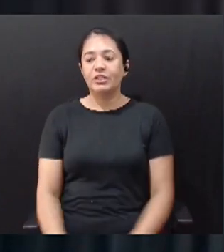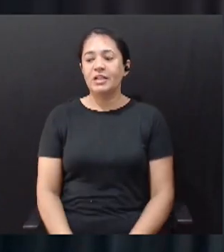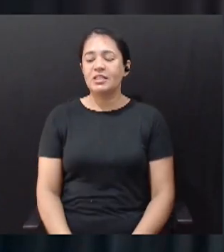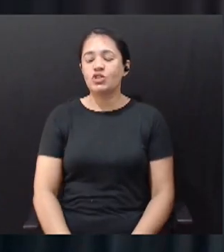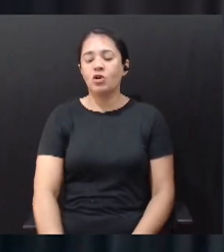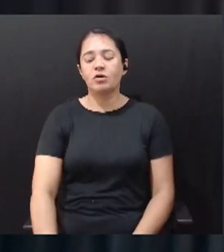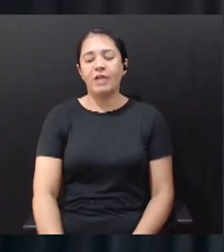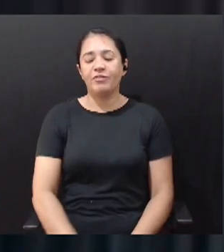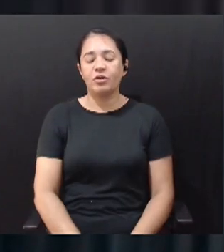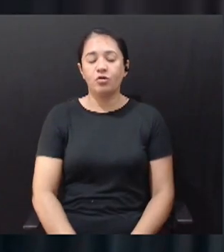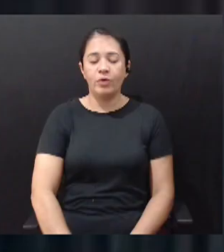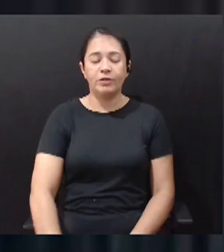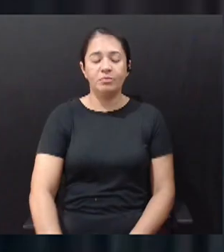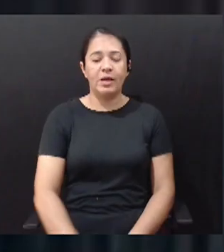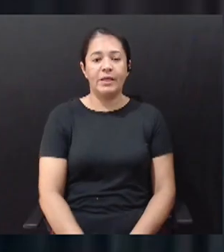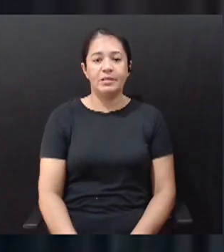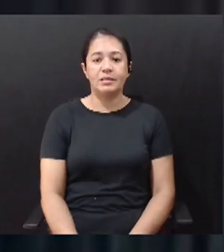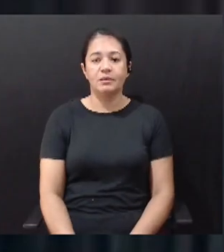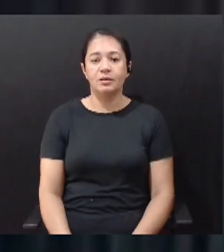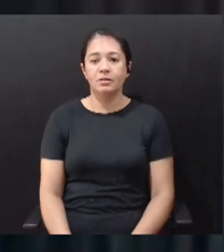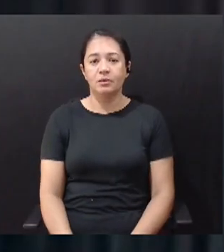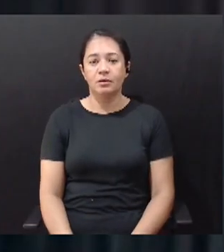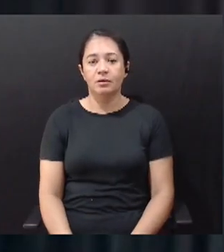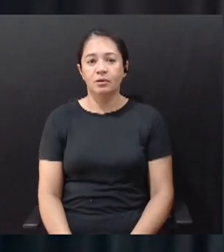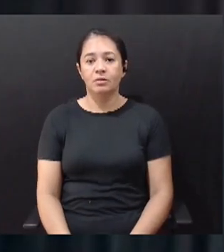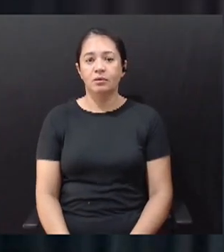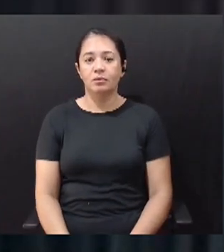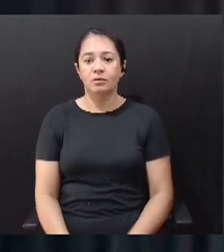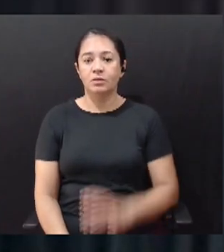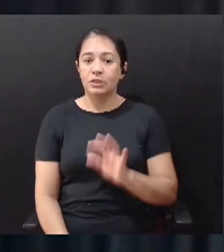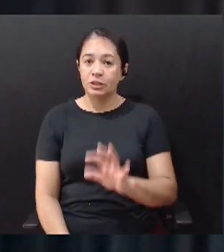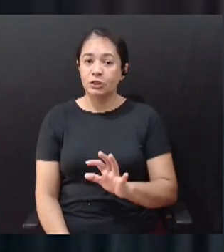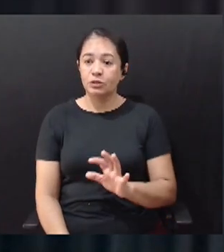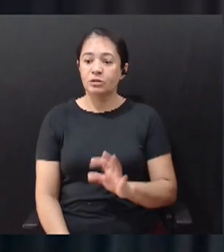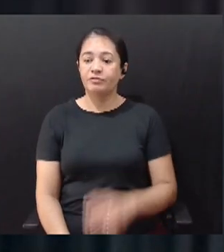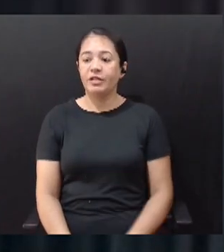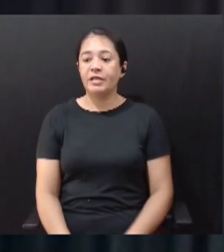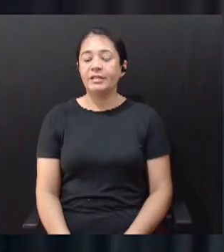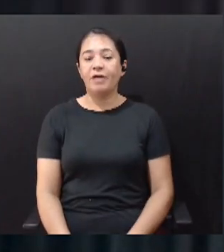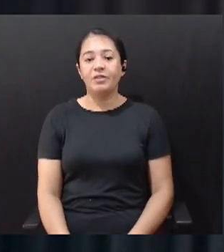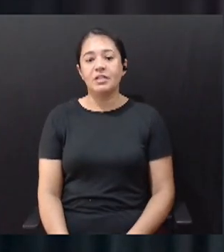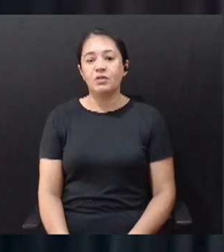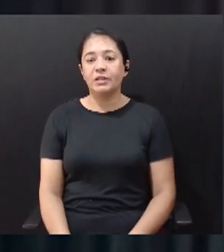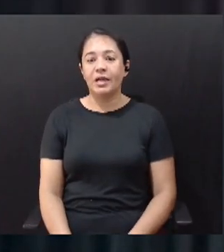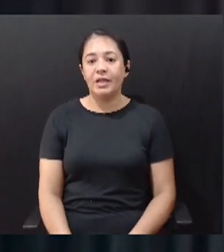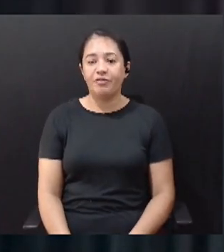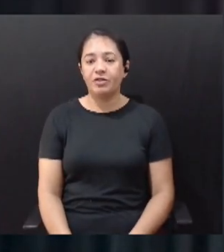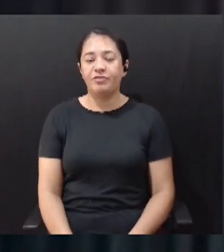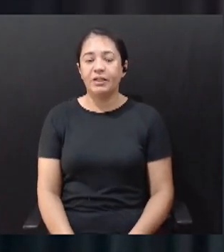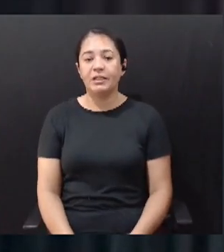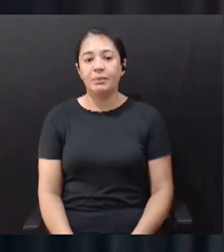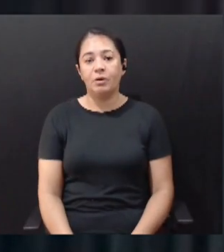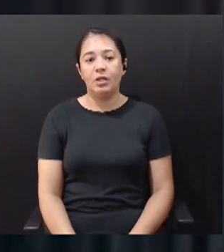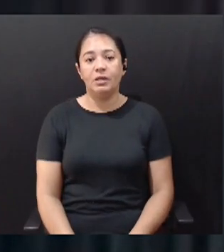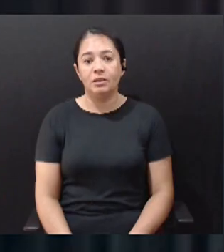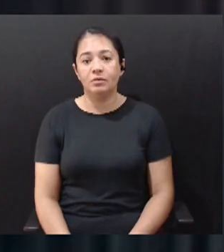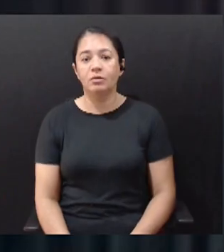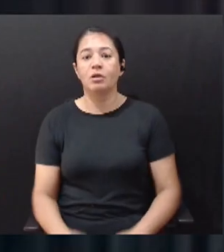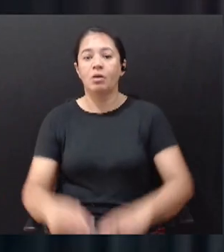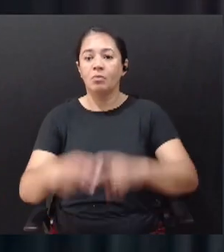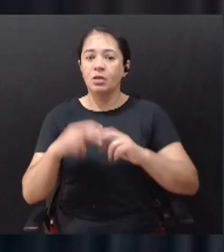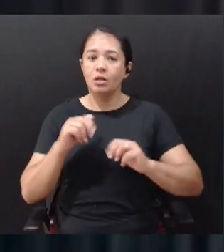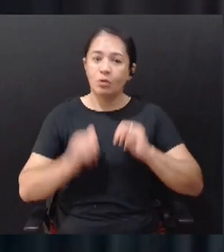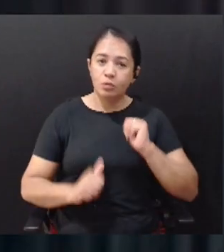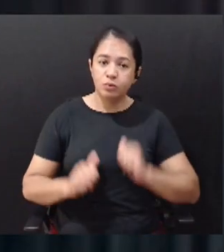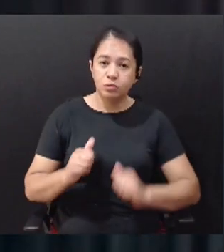da semana, né? E isso acaba gerando mesmo até uma ansiedade para viver tudo isso. Tem gente